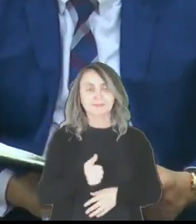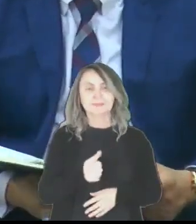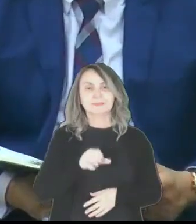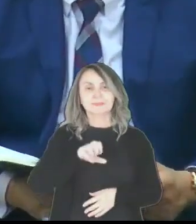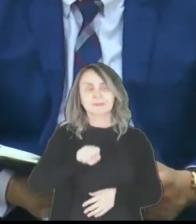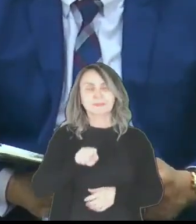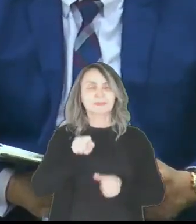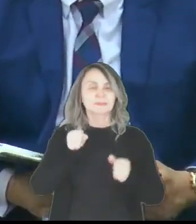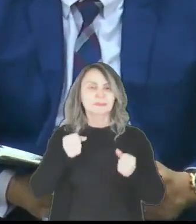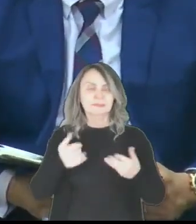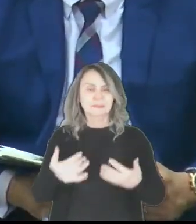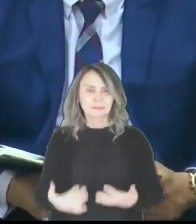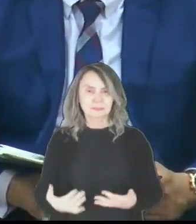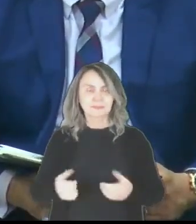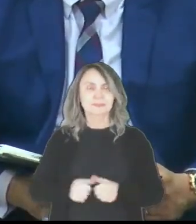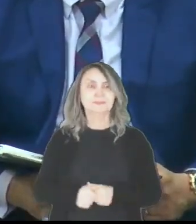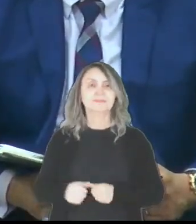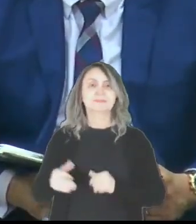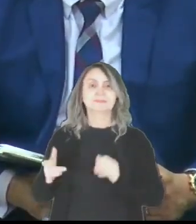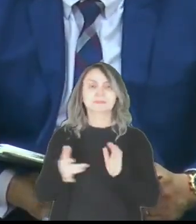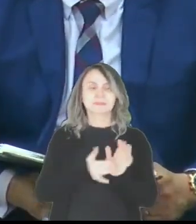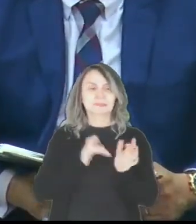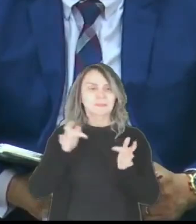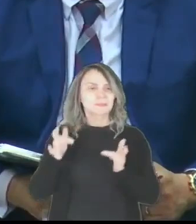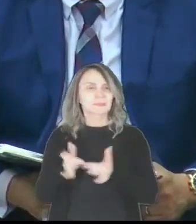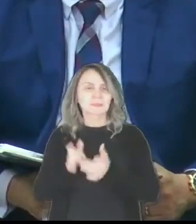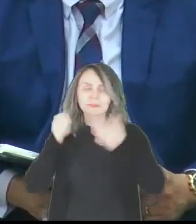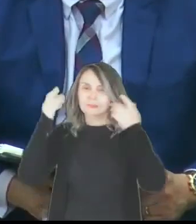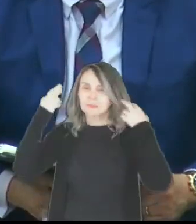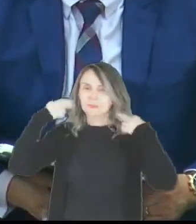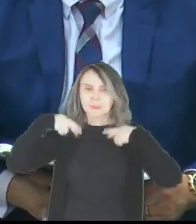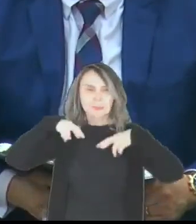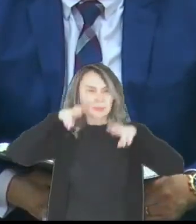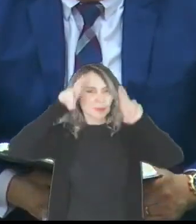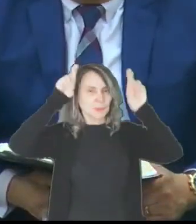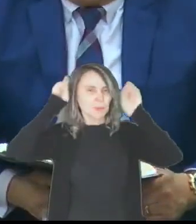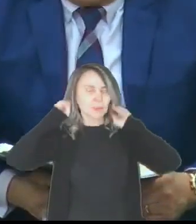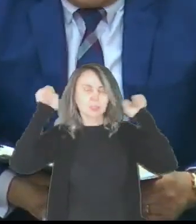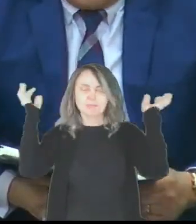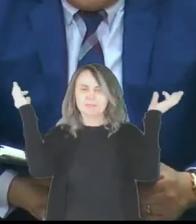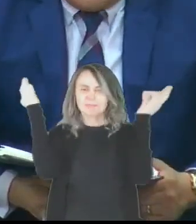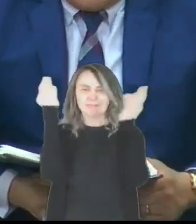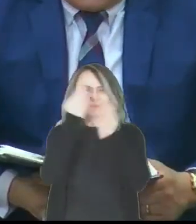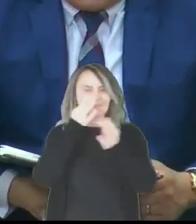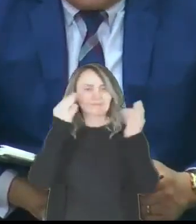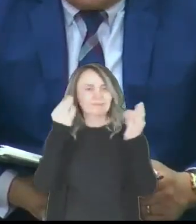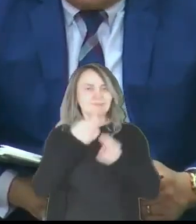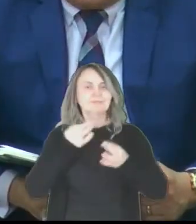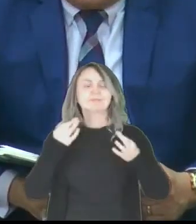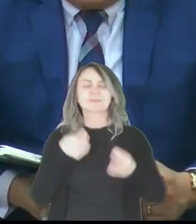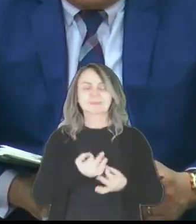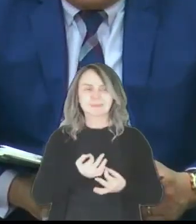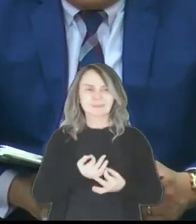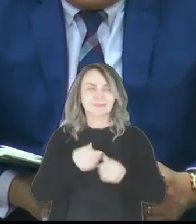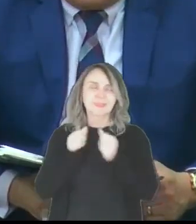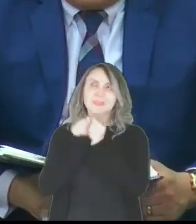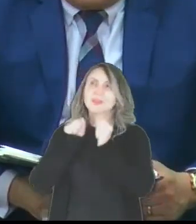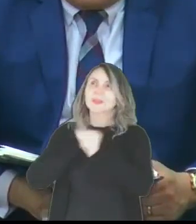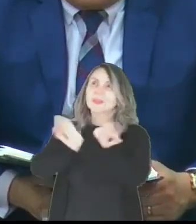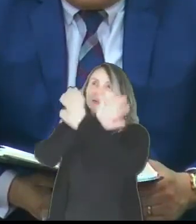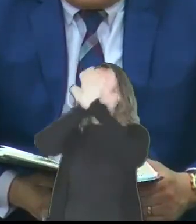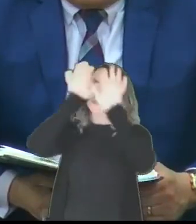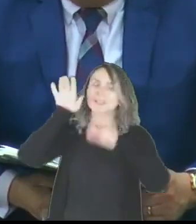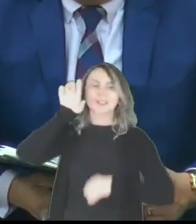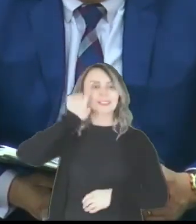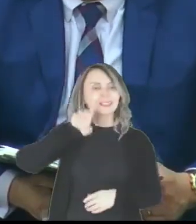que Jesus é o Cordeiro imaculado e incontaminado. Glória a Deus. Então,